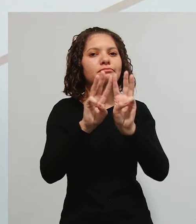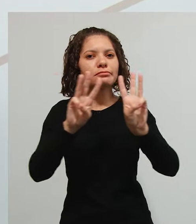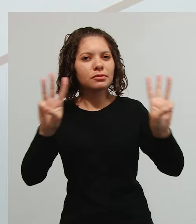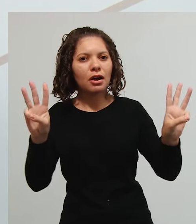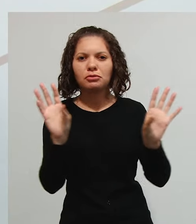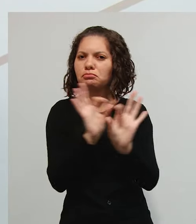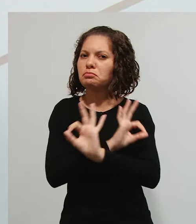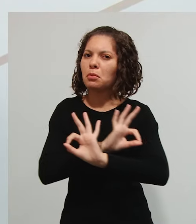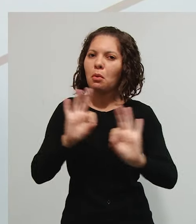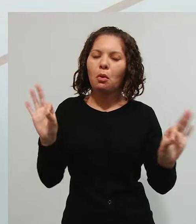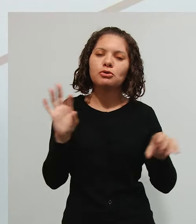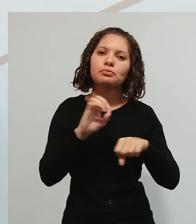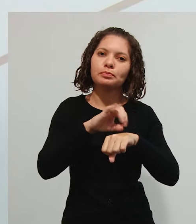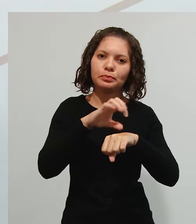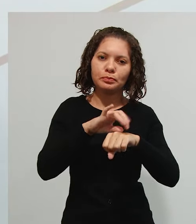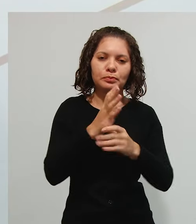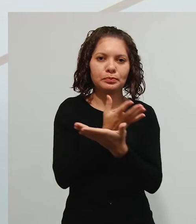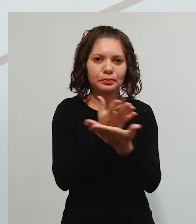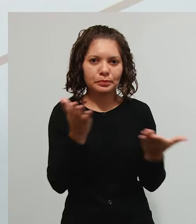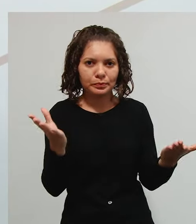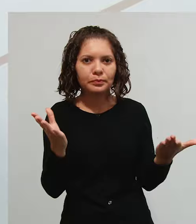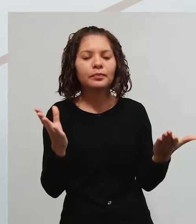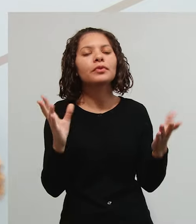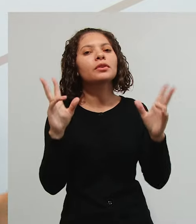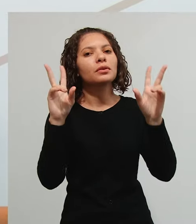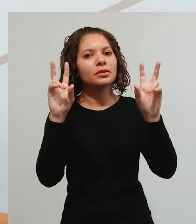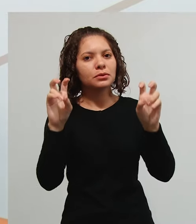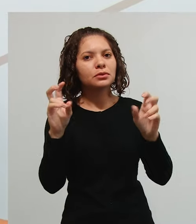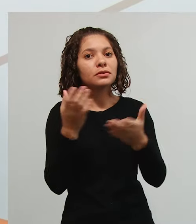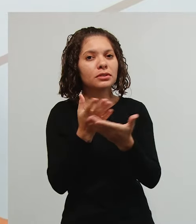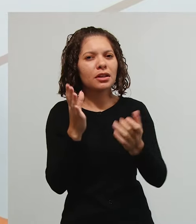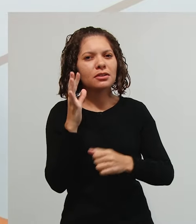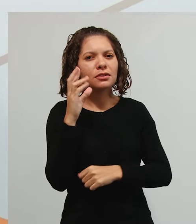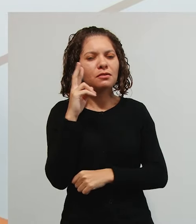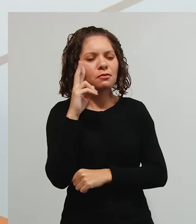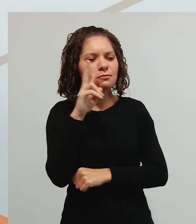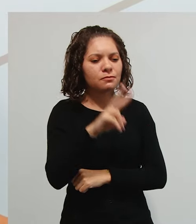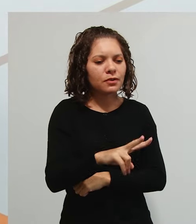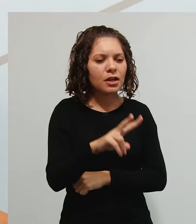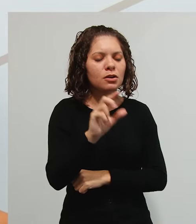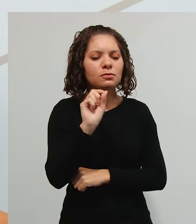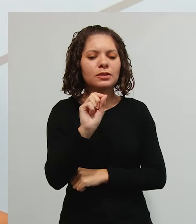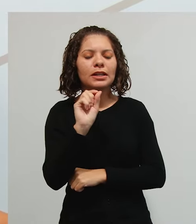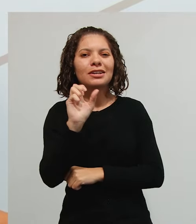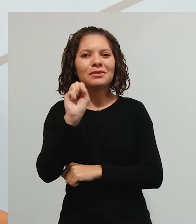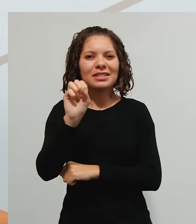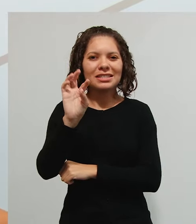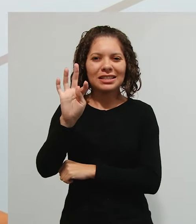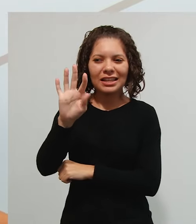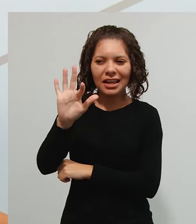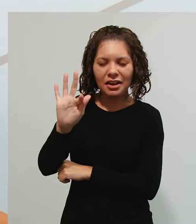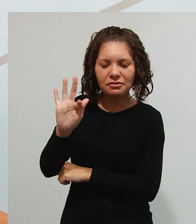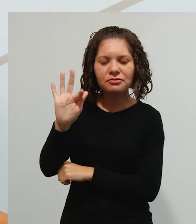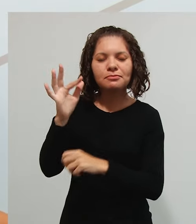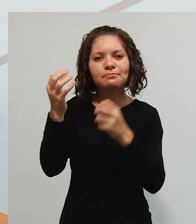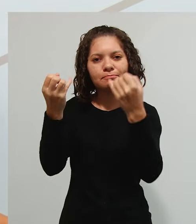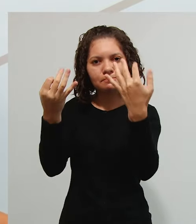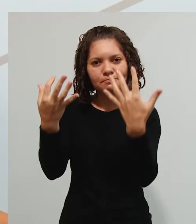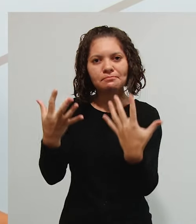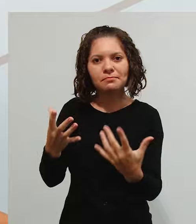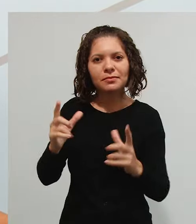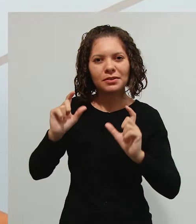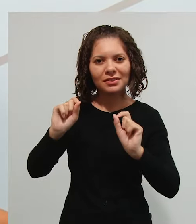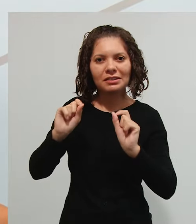jurisprudência bem atualizado vocês vão perceber que o STF Ele é bem favorável digamos assim às imunidades ele